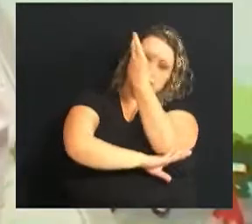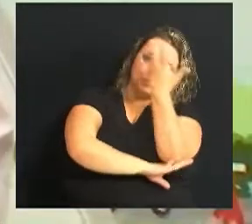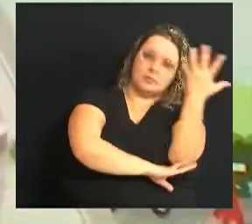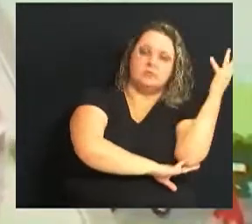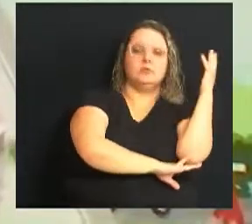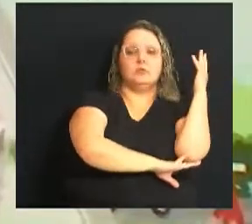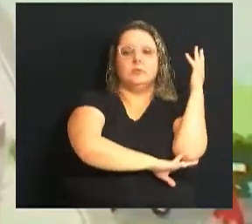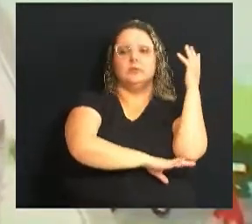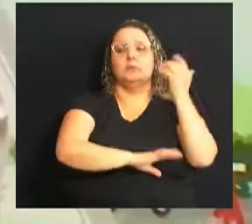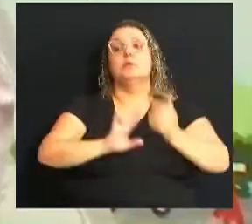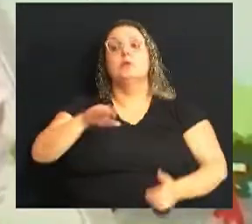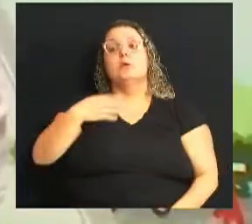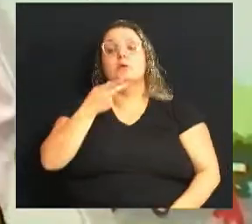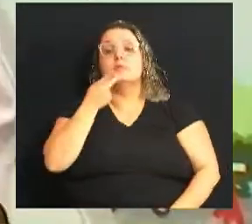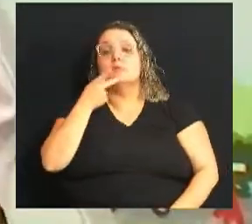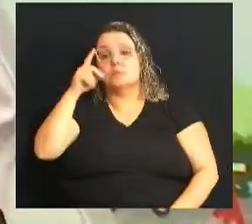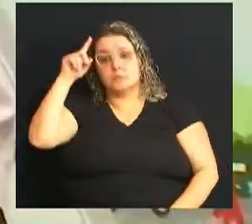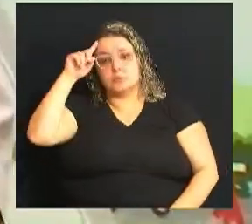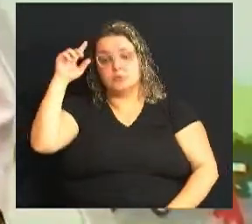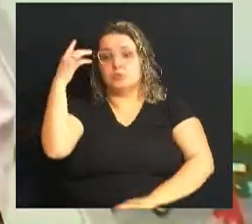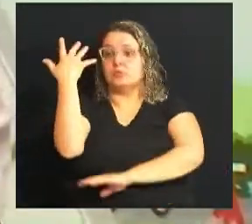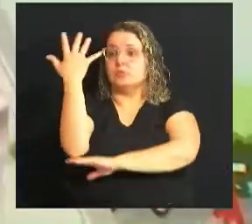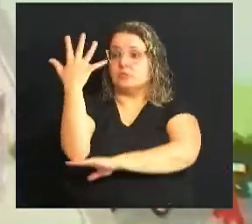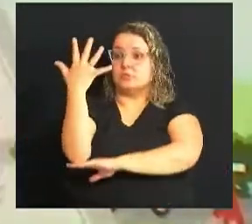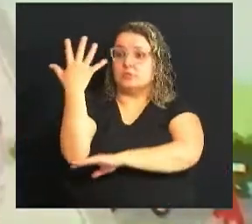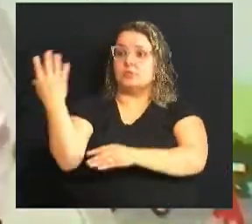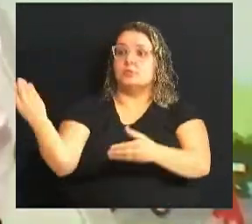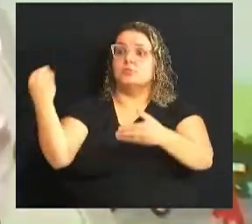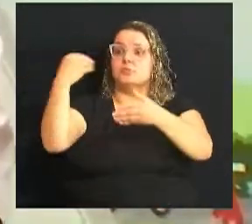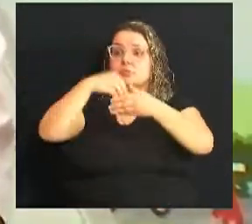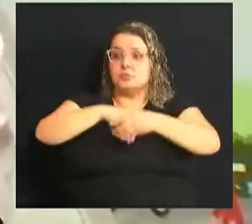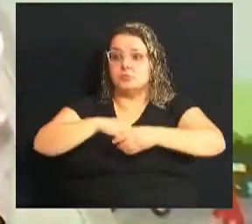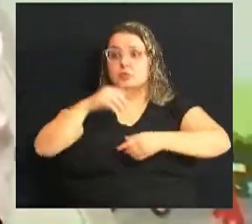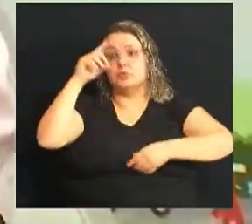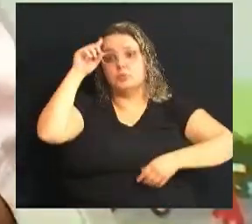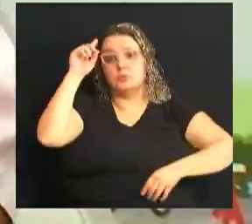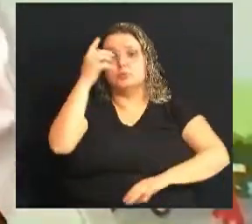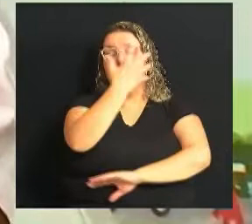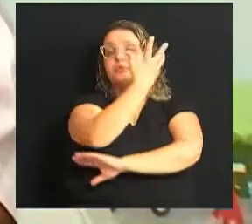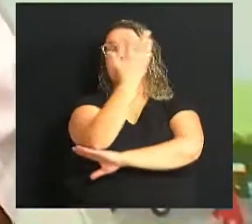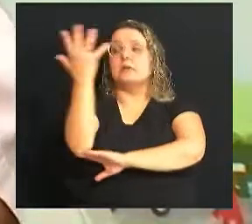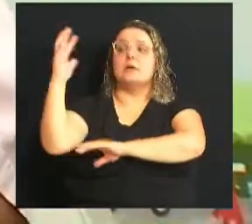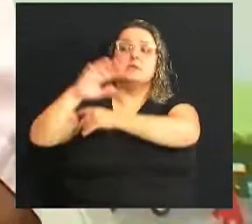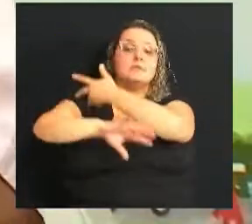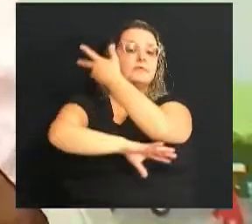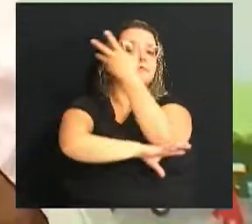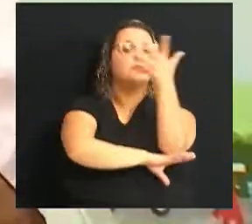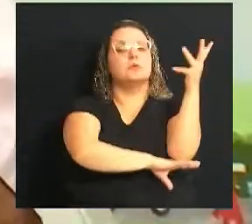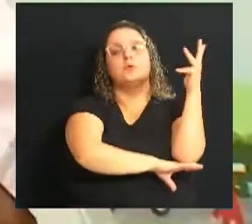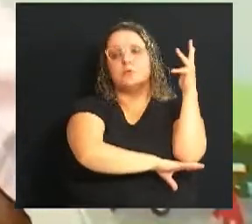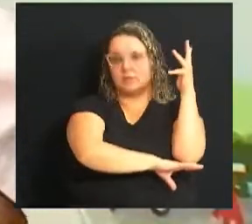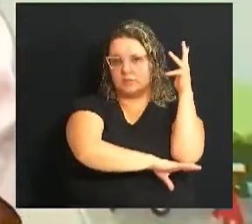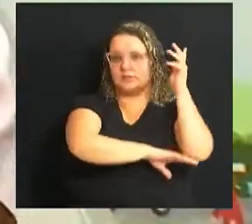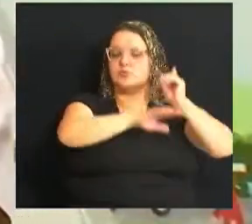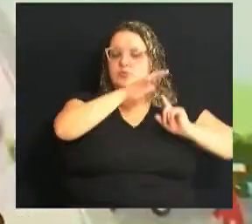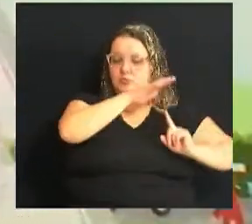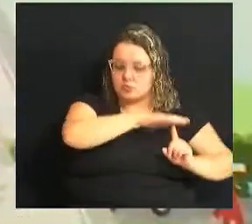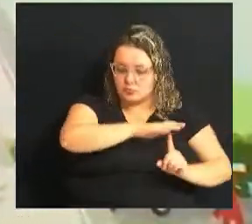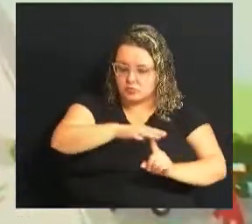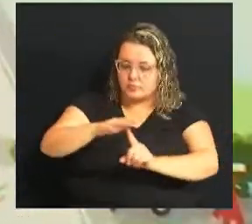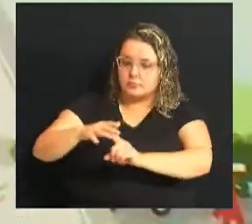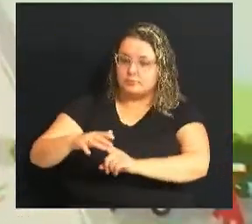o Dia da Árvore, está incluído aí o Dia da Floresta, né? Então, a árvore como